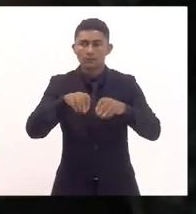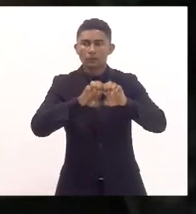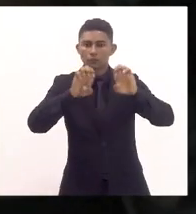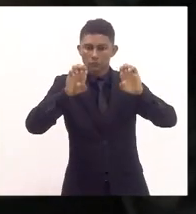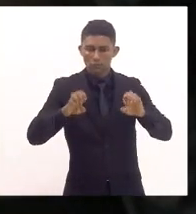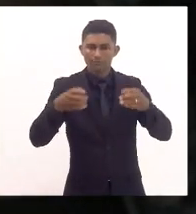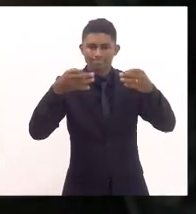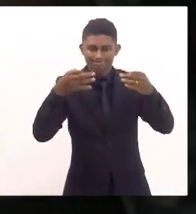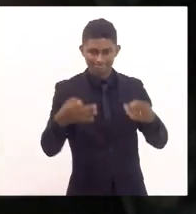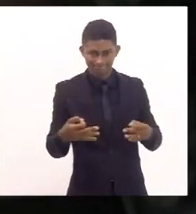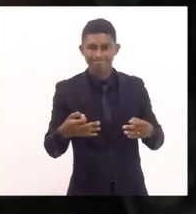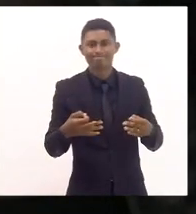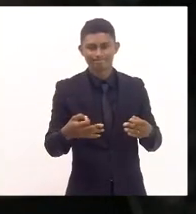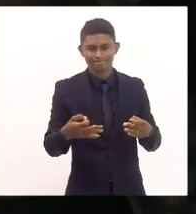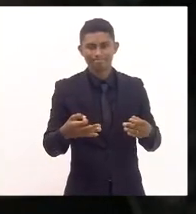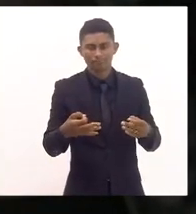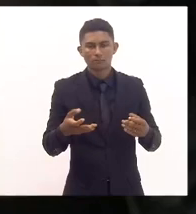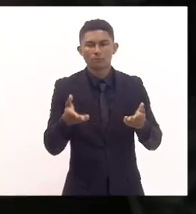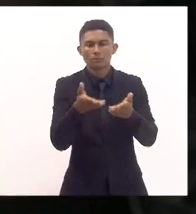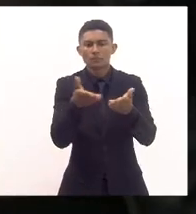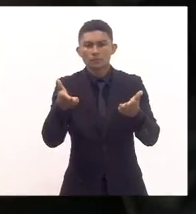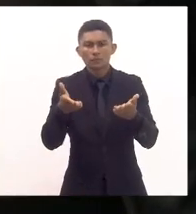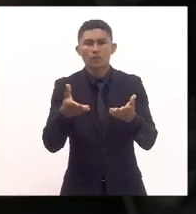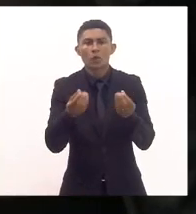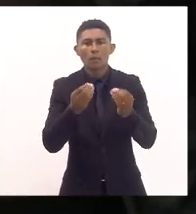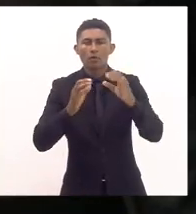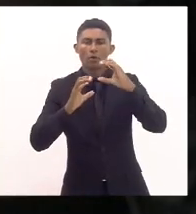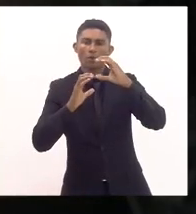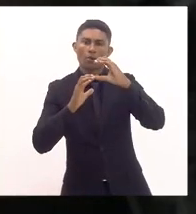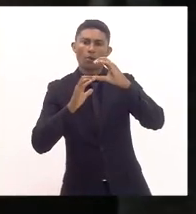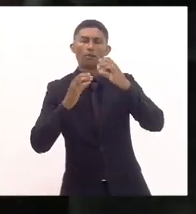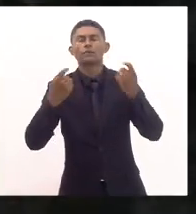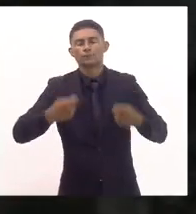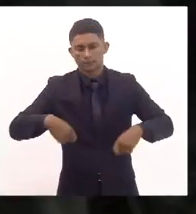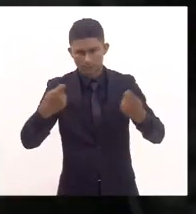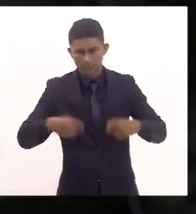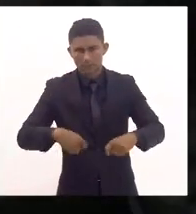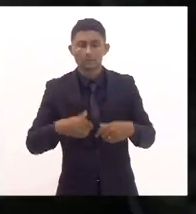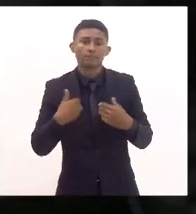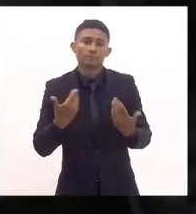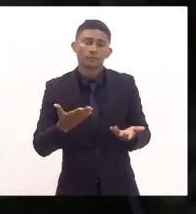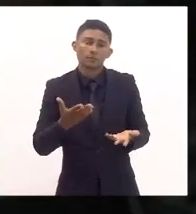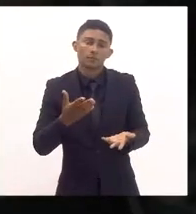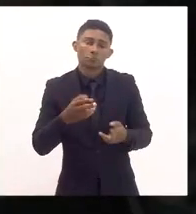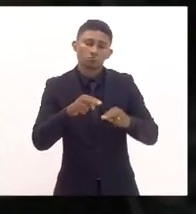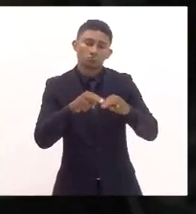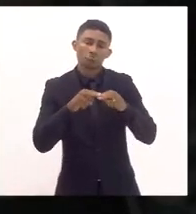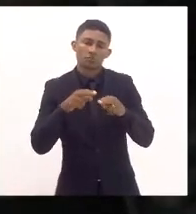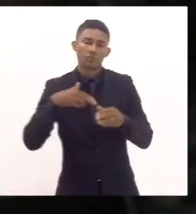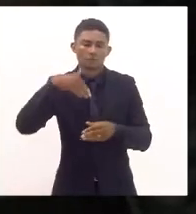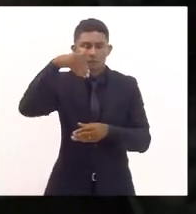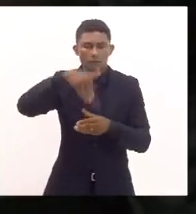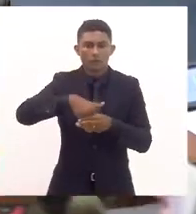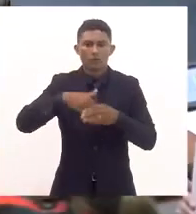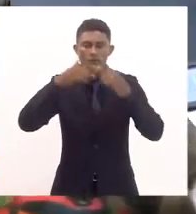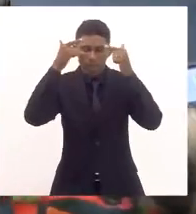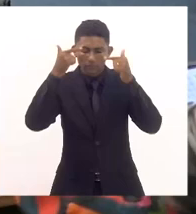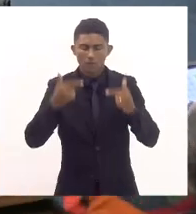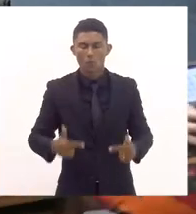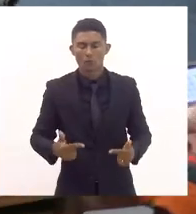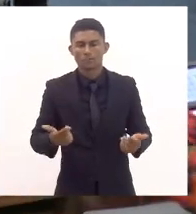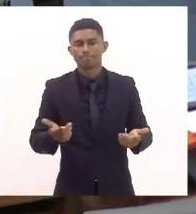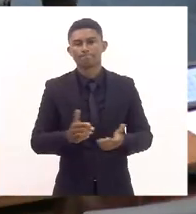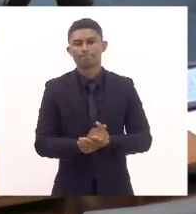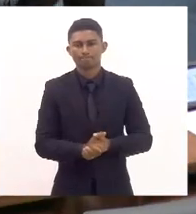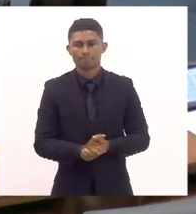ser estabelecidos os cargos através do concurso público Portanto o meu voto é pela abstenção